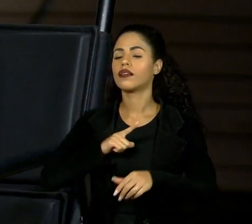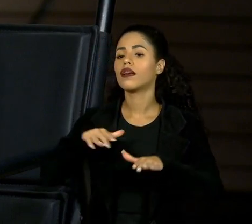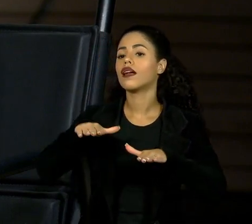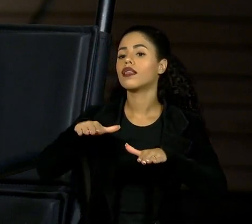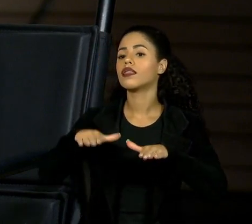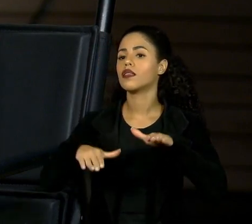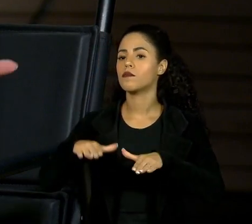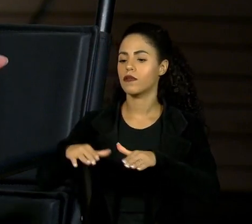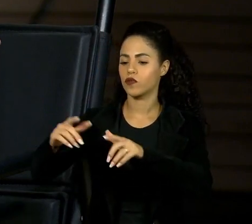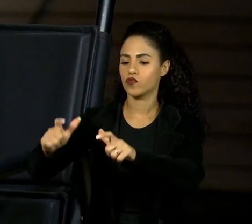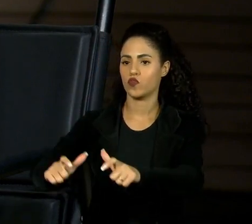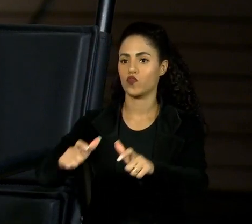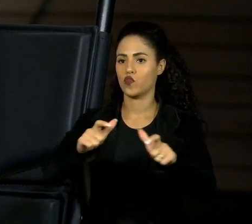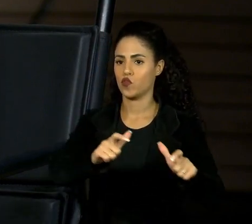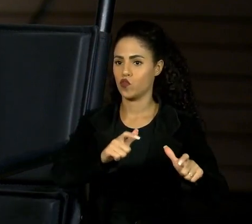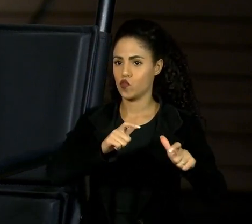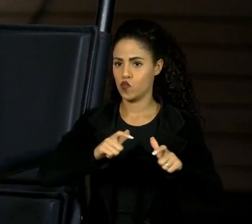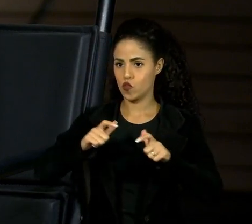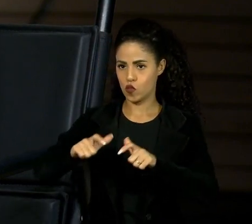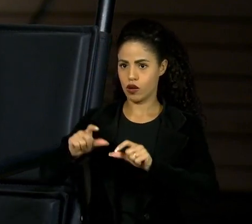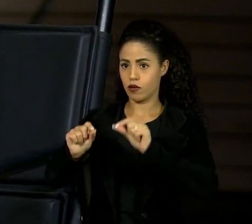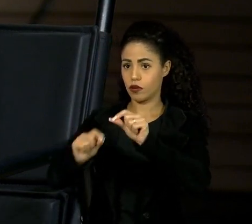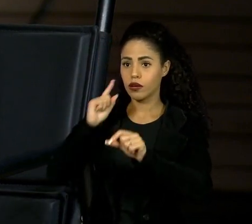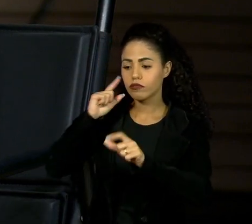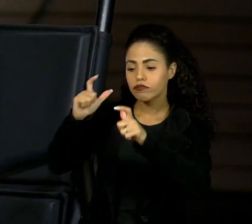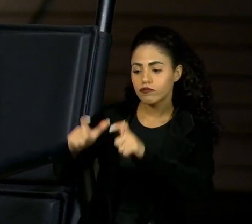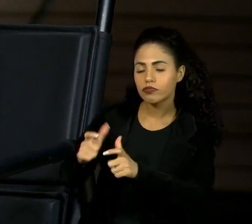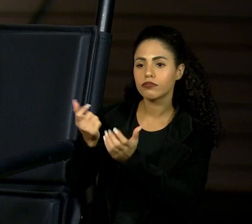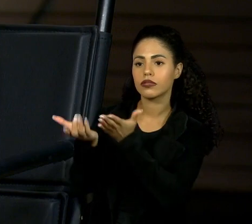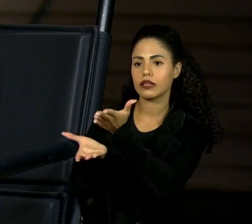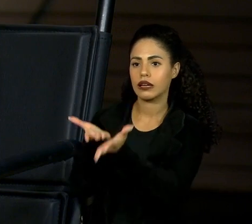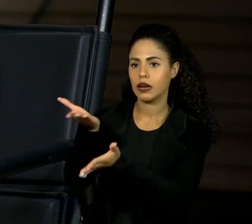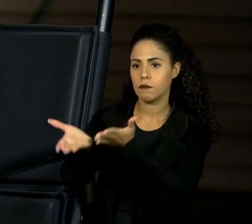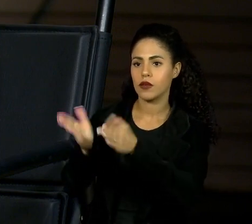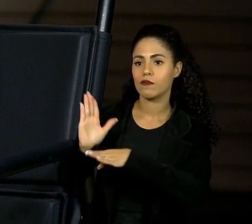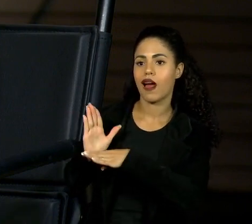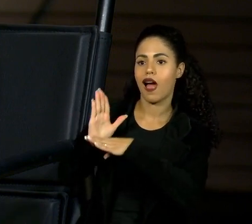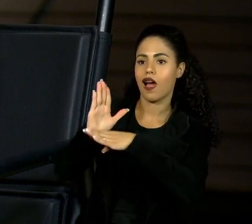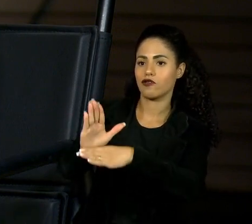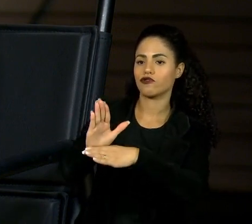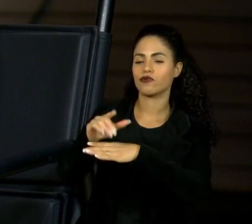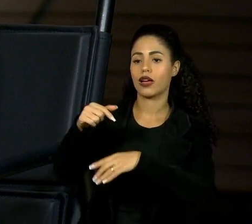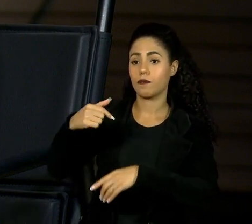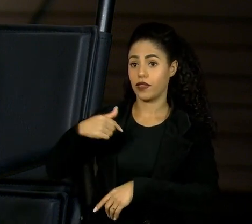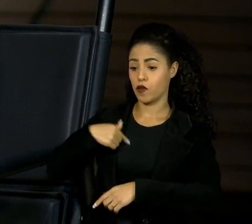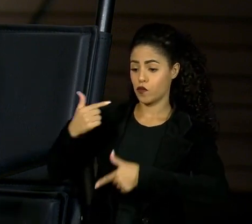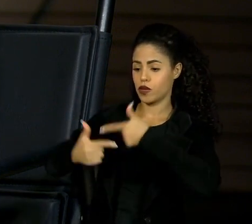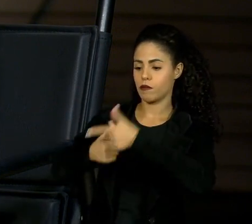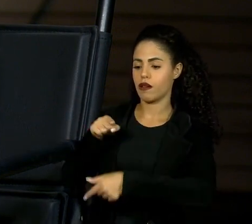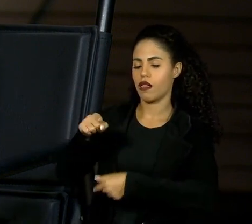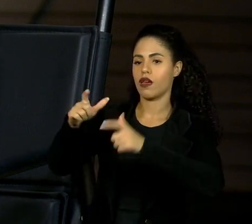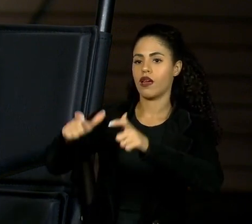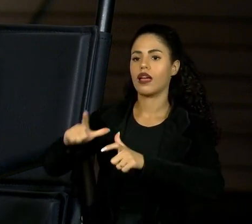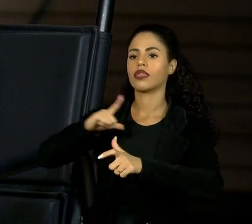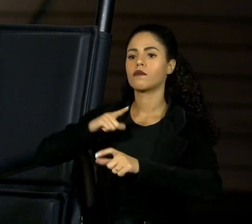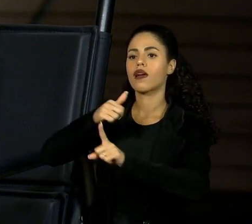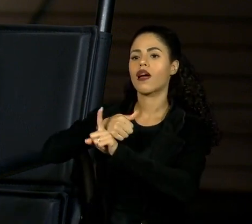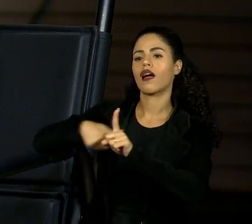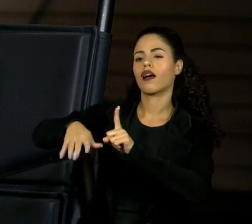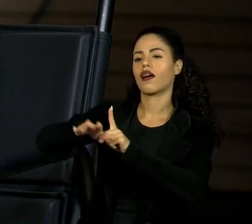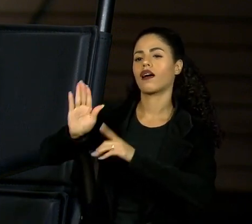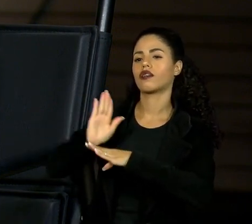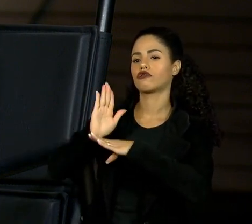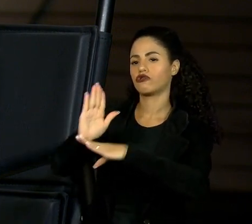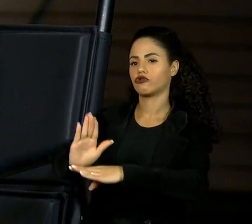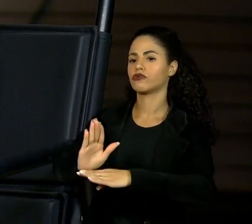clínica também. A própria clínica pode fomentar esses tratamentos mais sociais. Então, na clínica que eu trabalho, a gente tem um lado mais social e